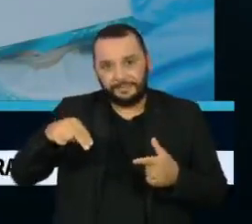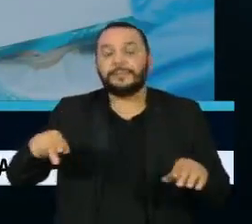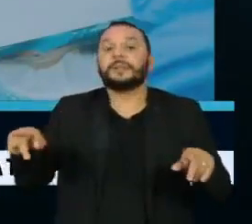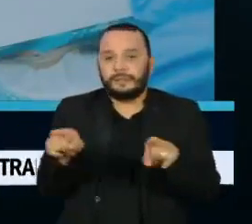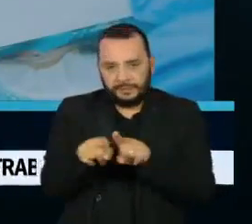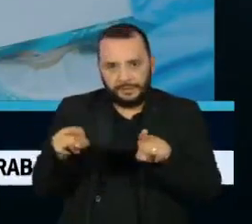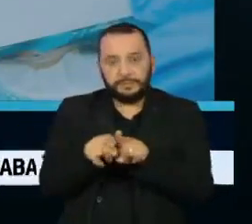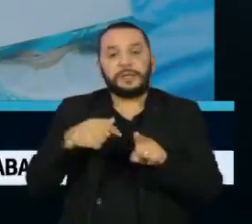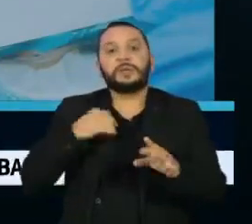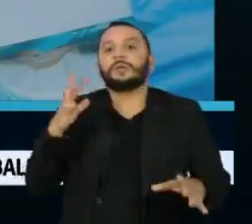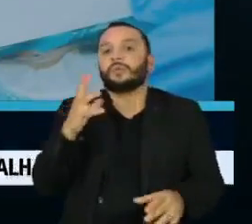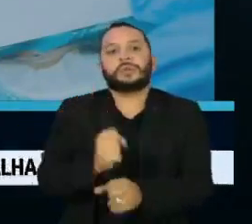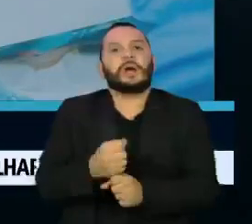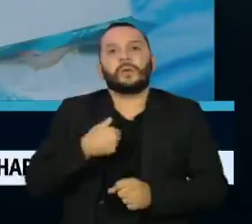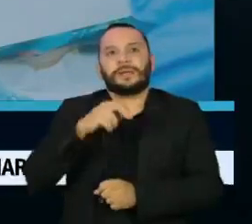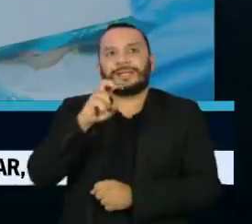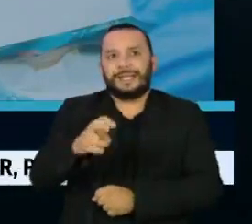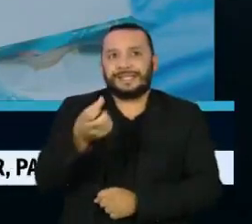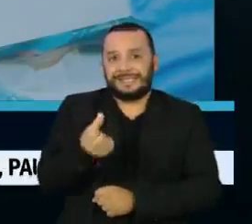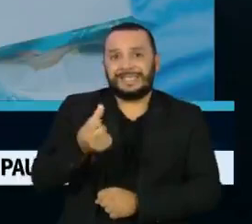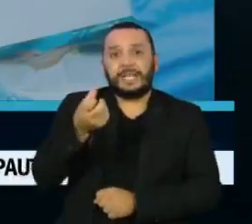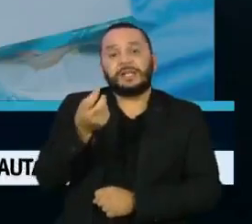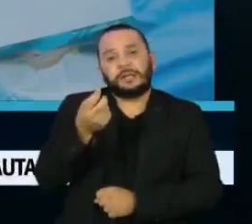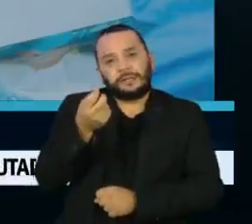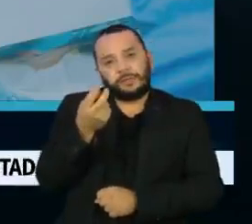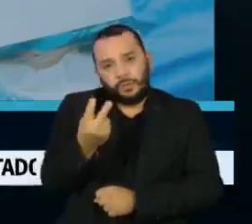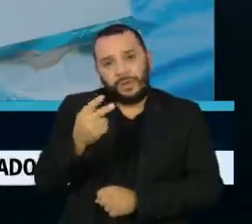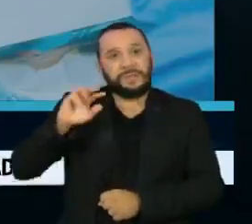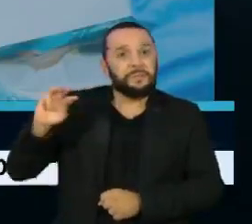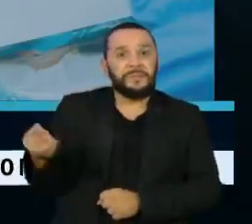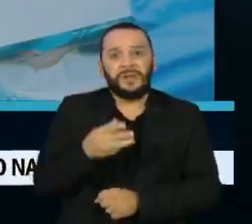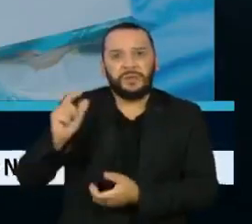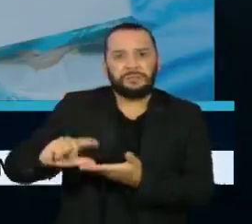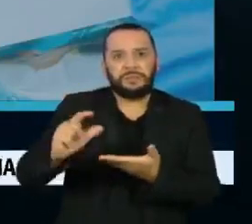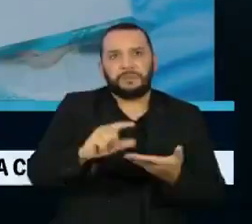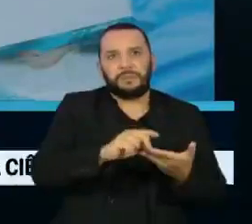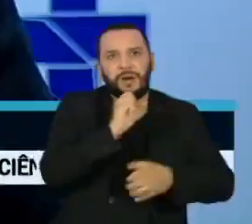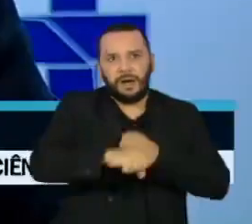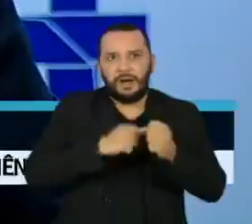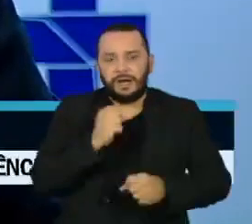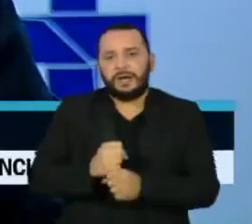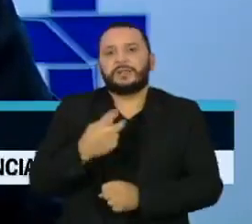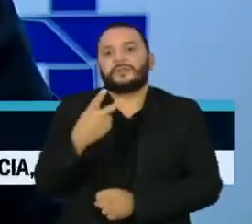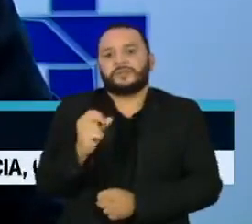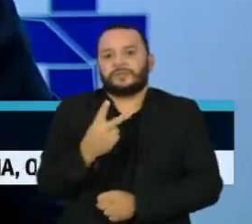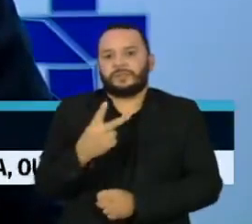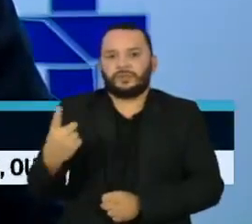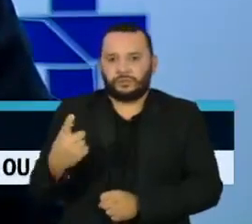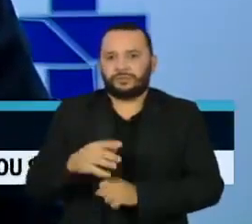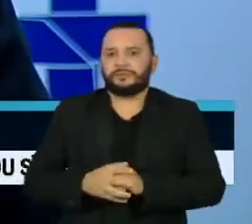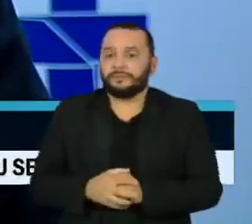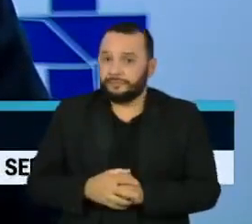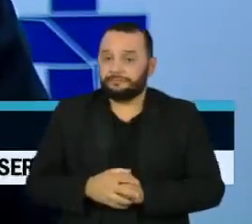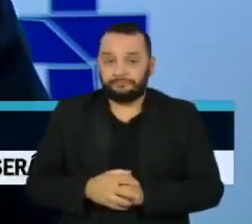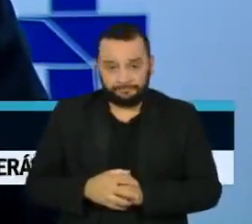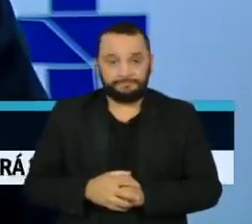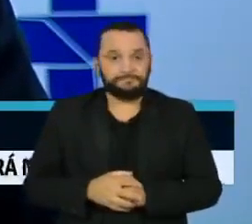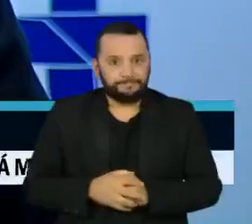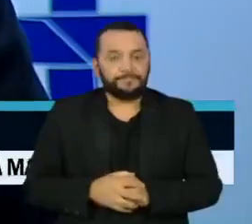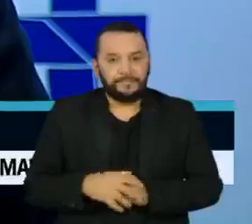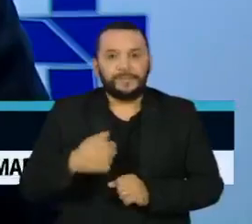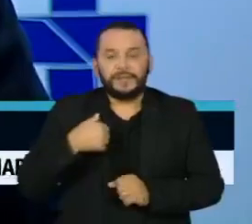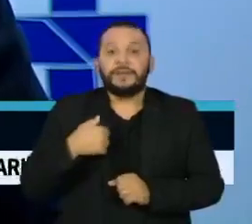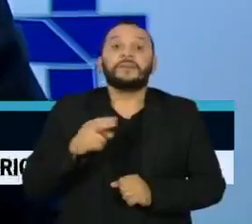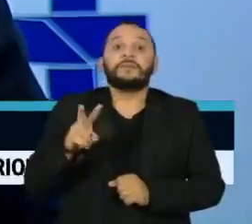o ministro, o Brasil terá 562 milhões de doses de vacinas em 2021. Não deverá haver estados